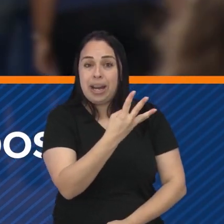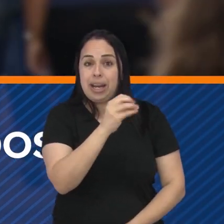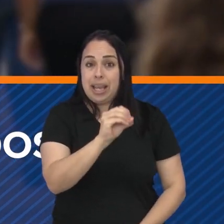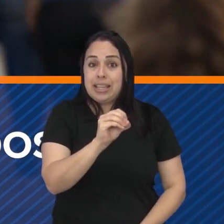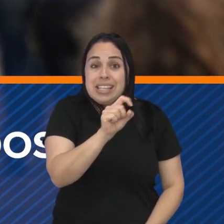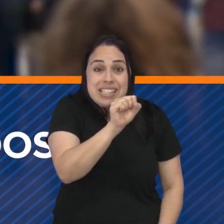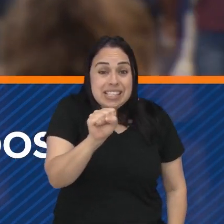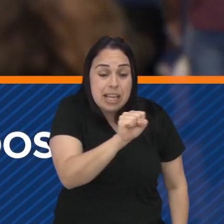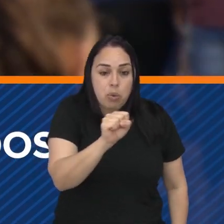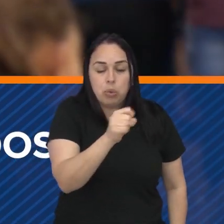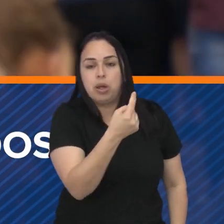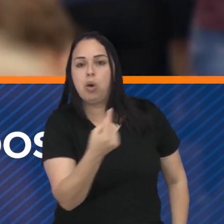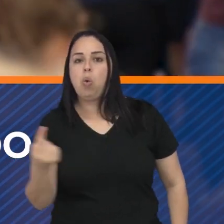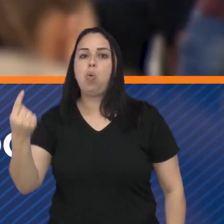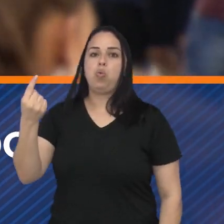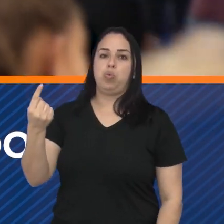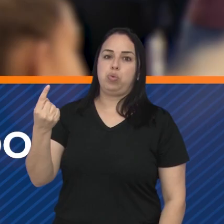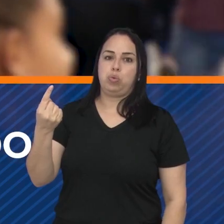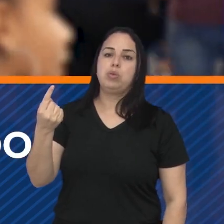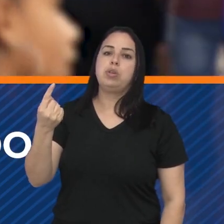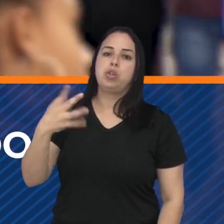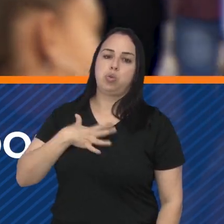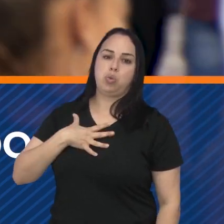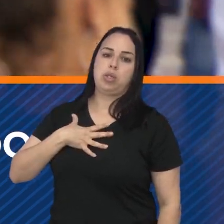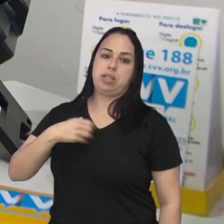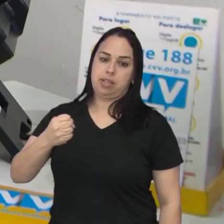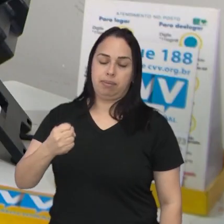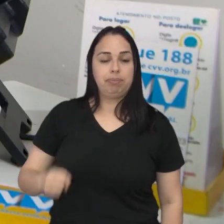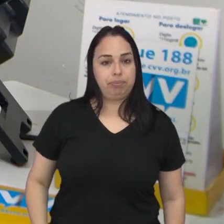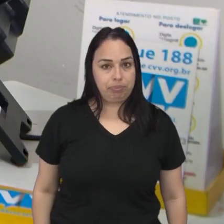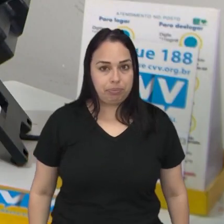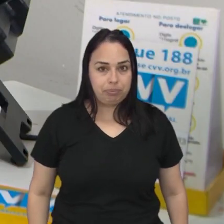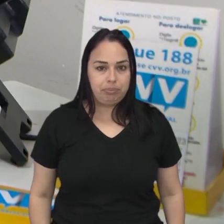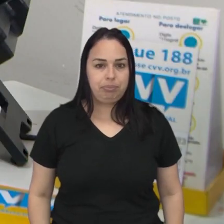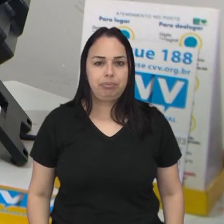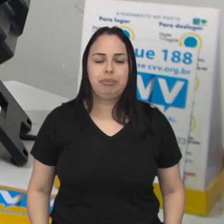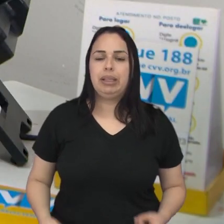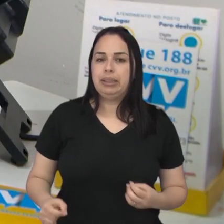é registrado no mundo a cada 40 segundos.